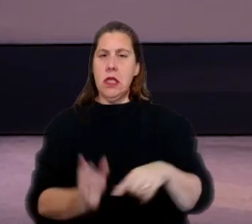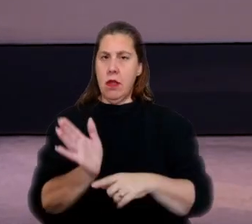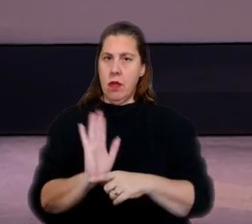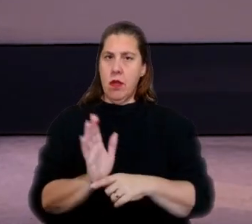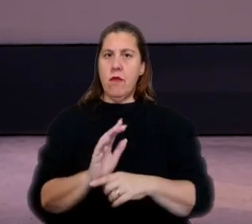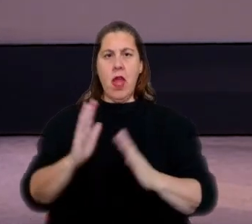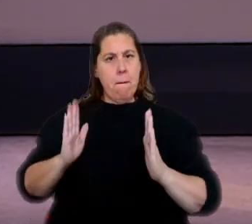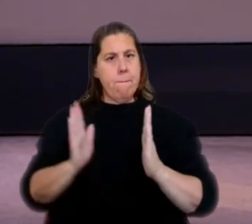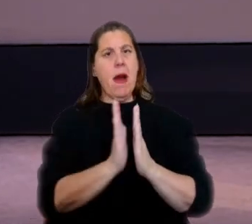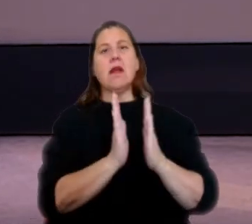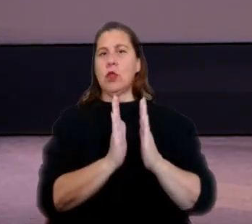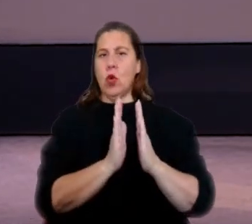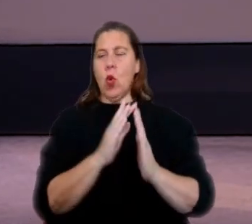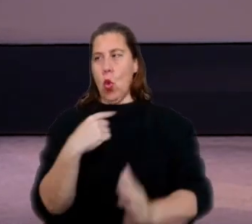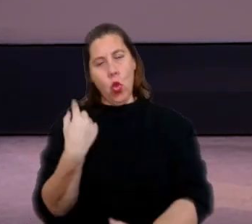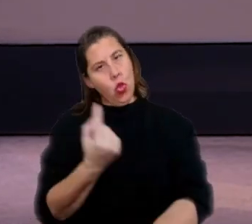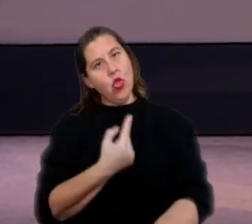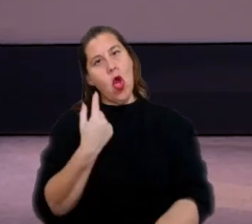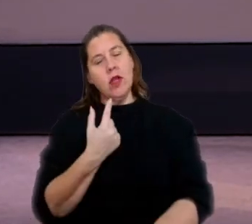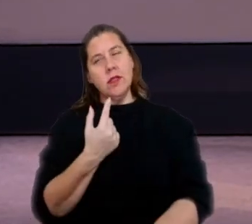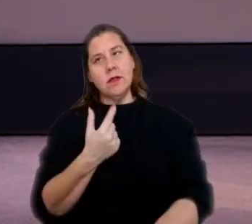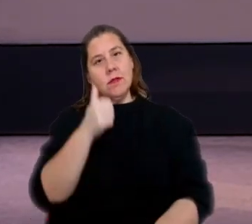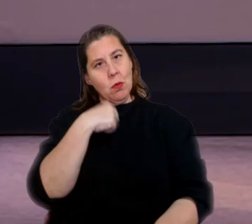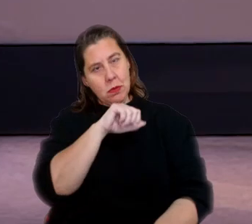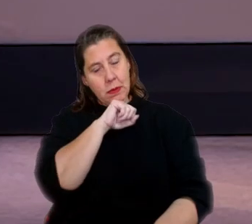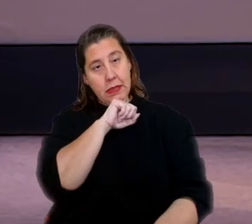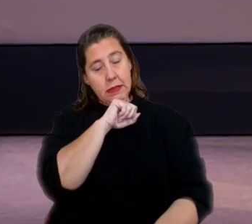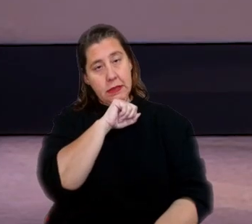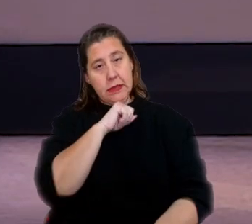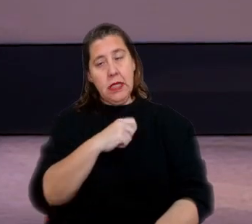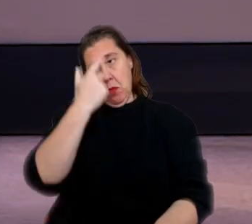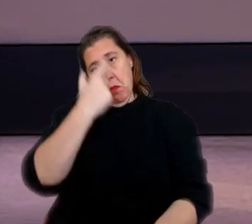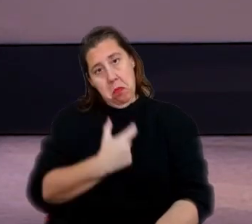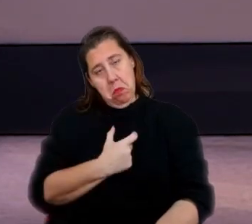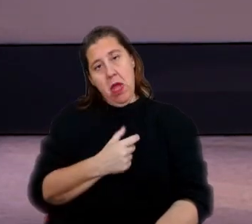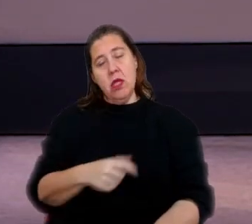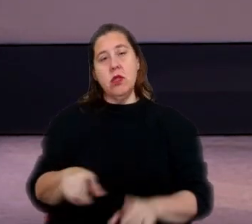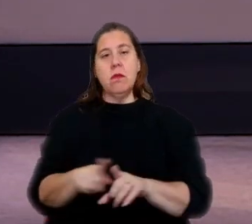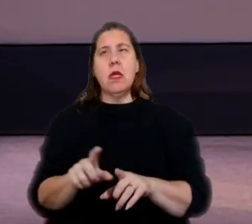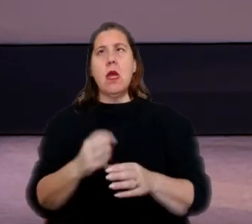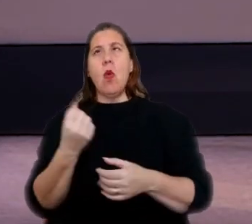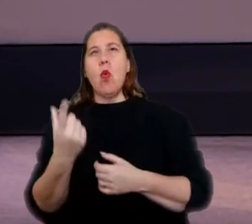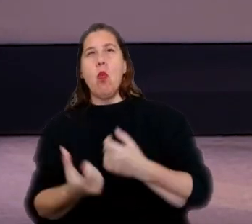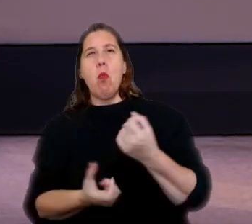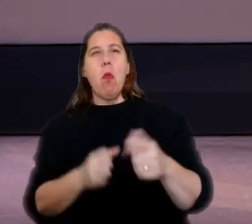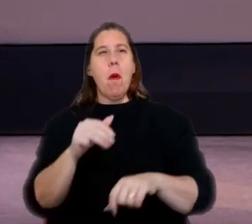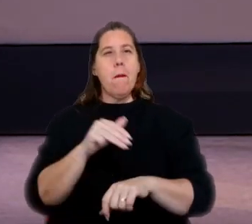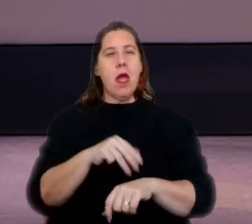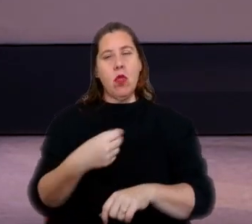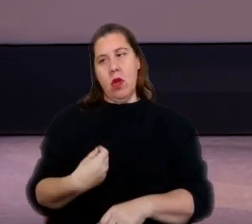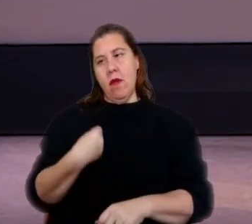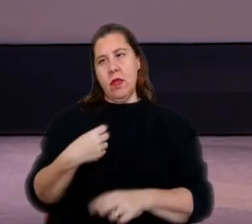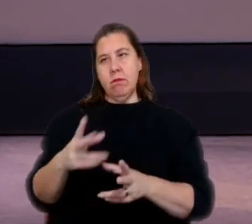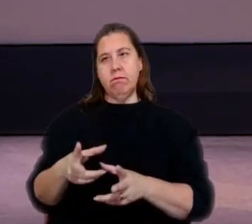Realmente esse filme impactou muito a gente como mães e como pessoas que em algum momento